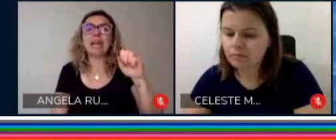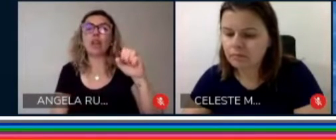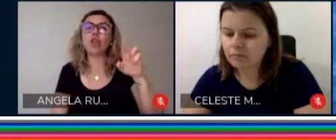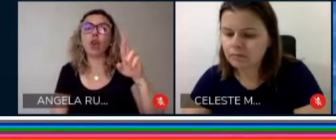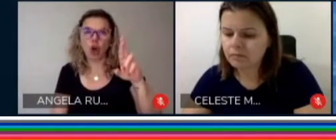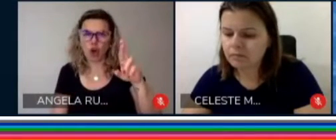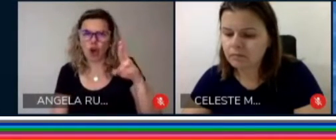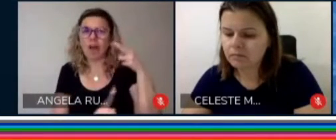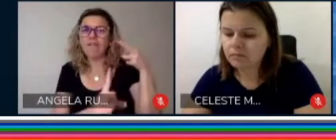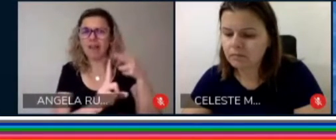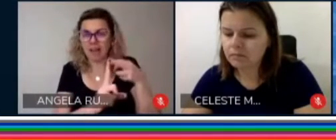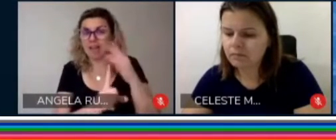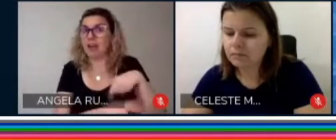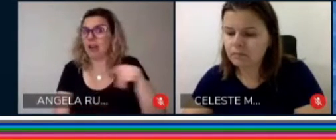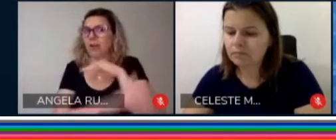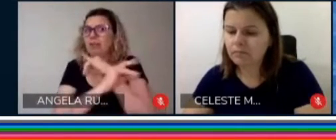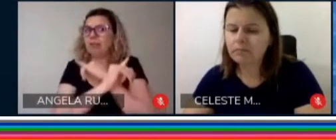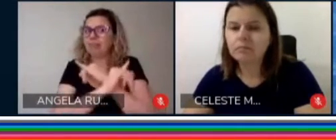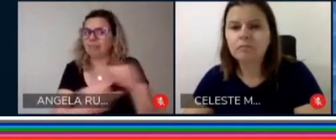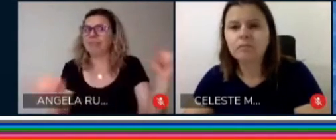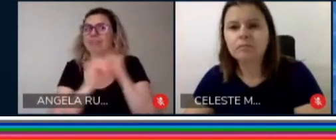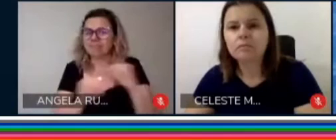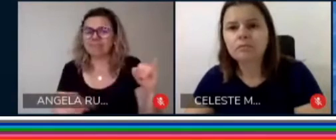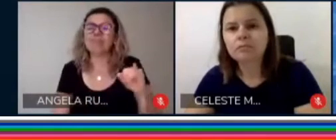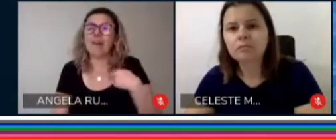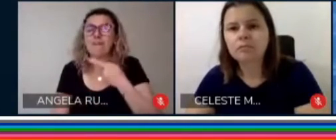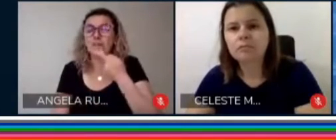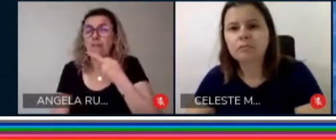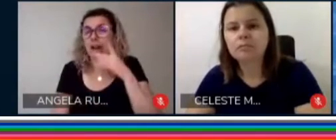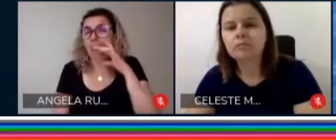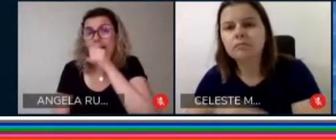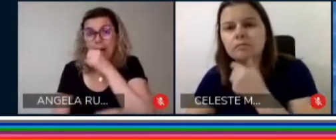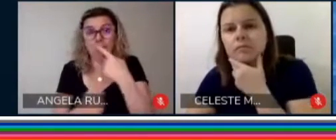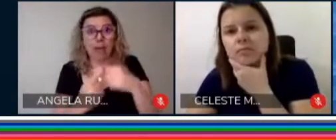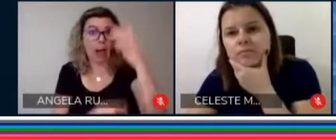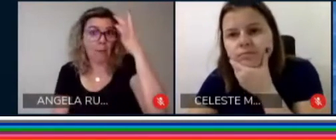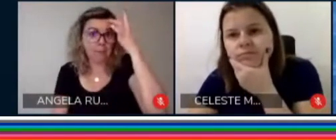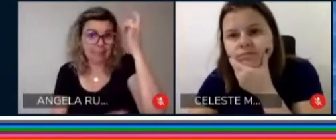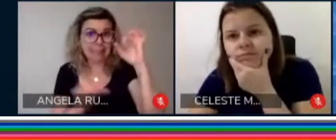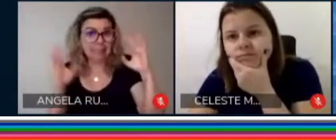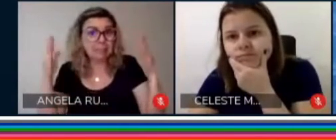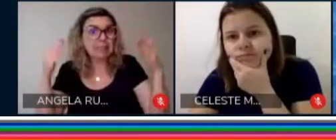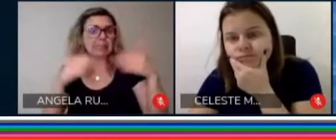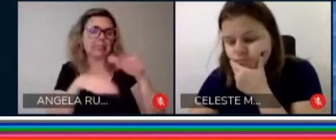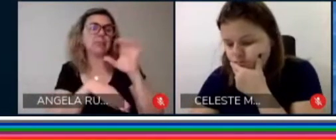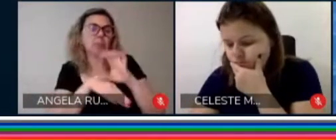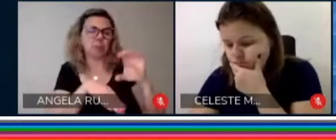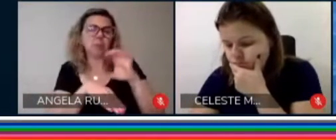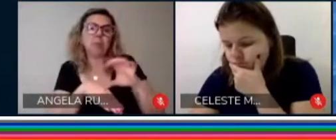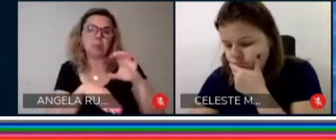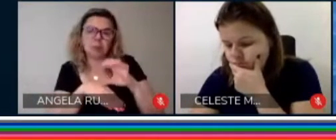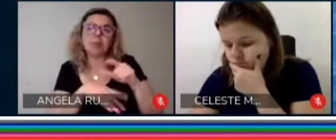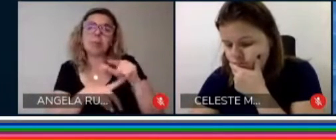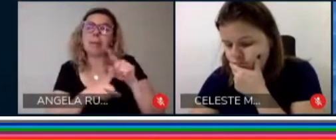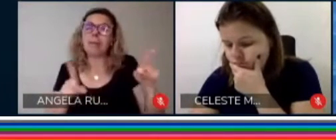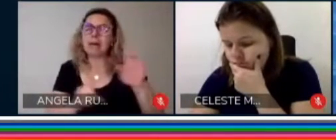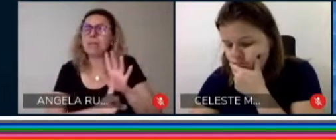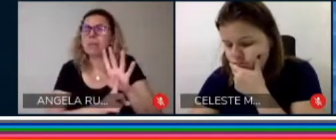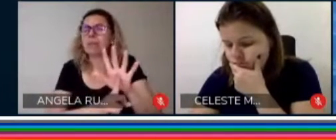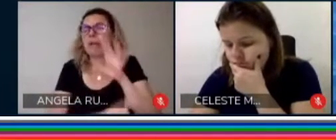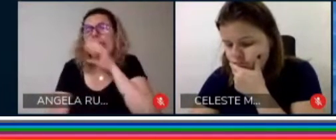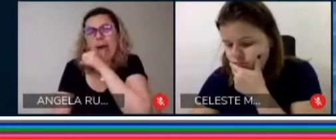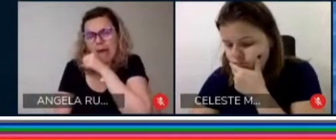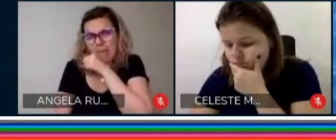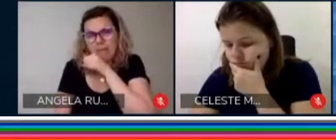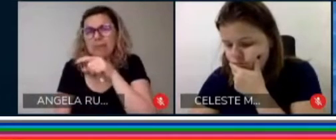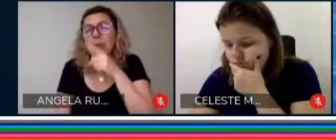faz uma grande propaganda deles, e eu vou passar brevemente, porque amanhã tem um curso específico disso, mas vou mostrar para vocês só para vocês ficarem